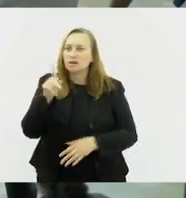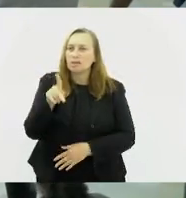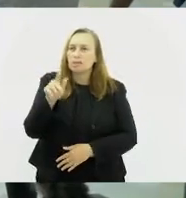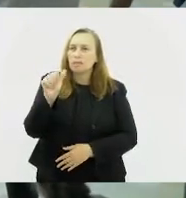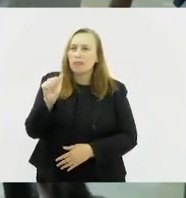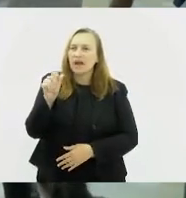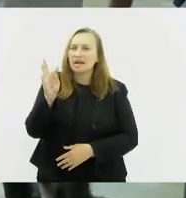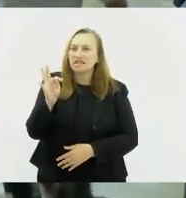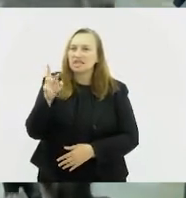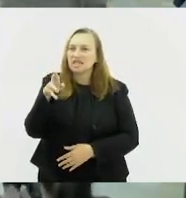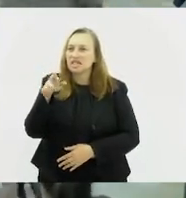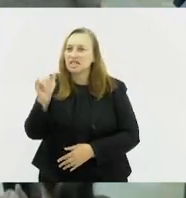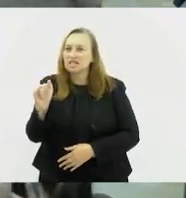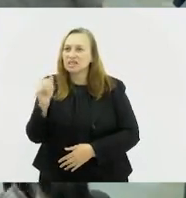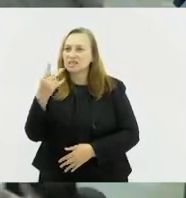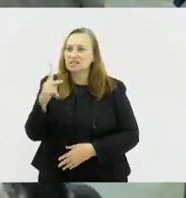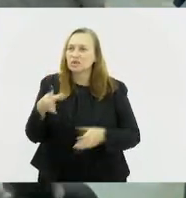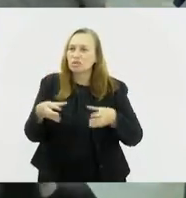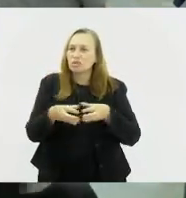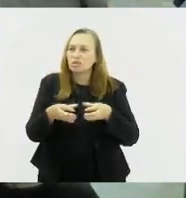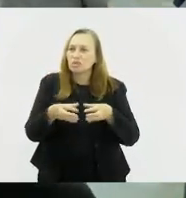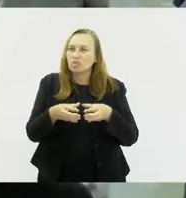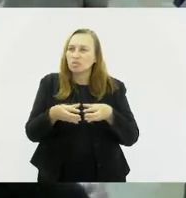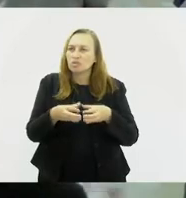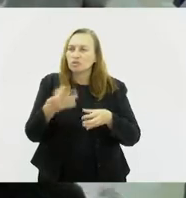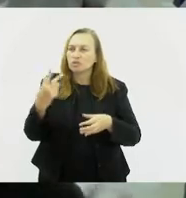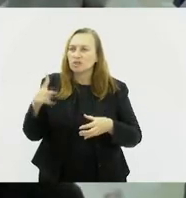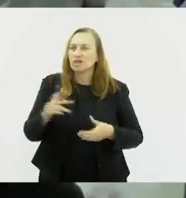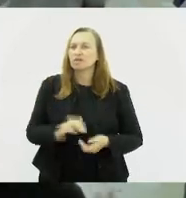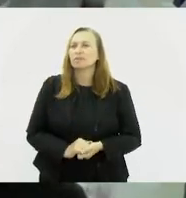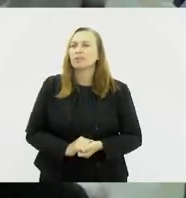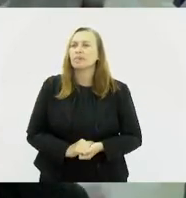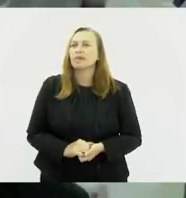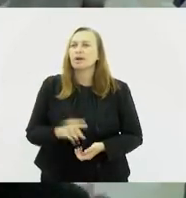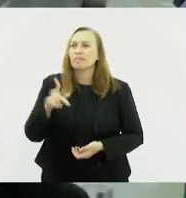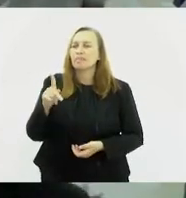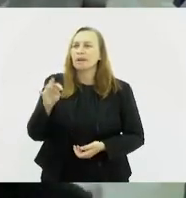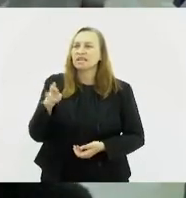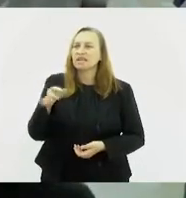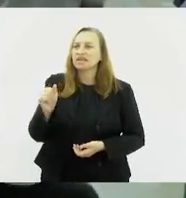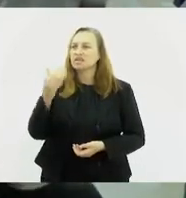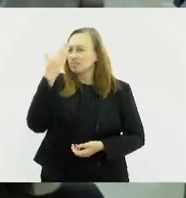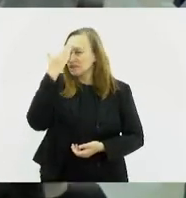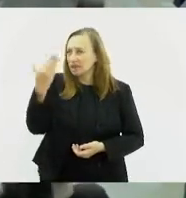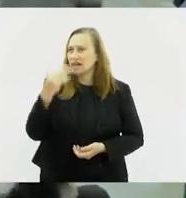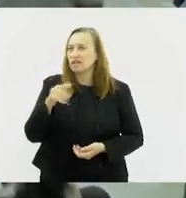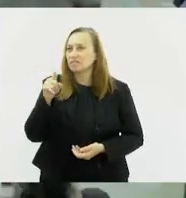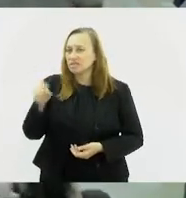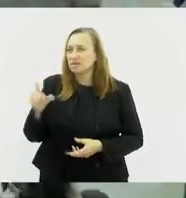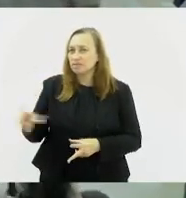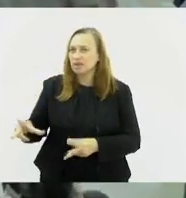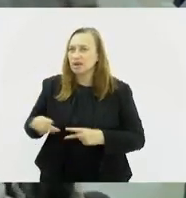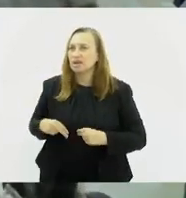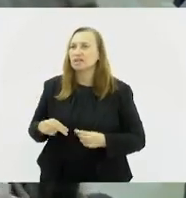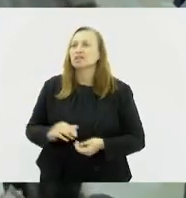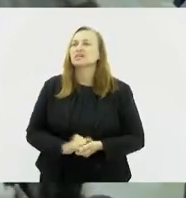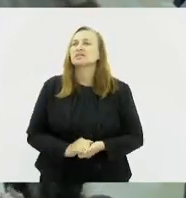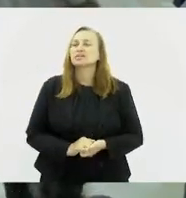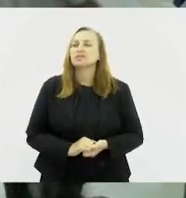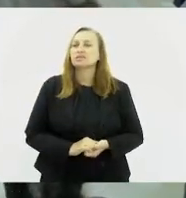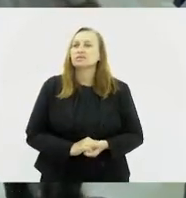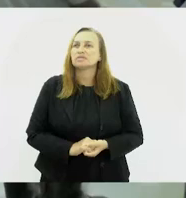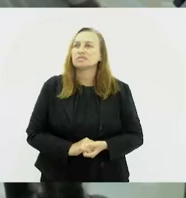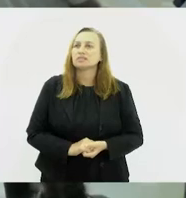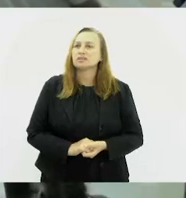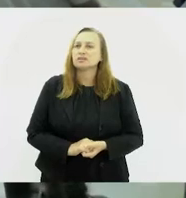equipe. Está sempre dando de tudo dela. Patrícia, muito obrigado, cara. Você merece isso. Você